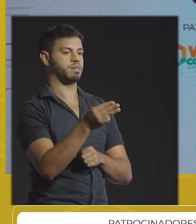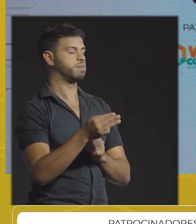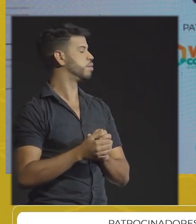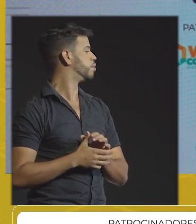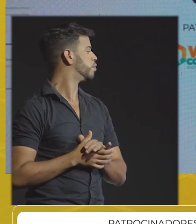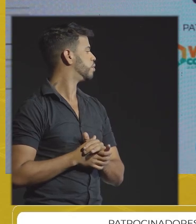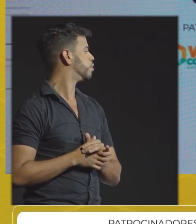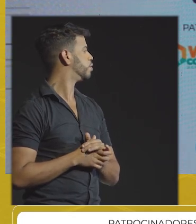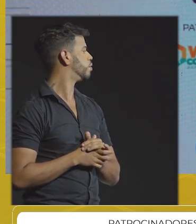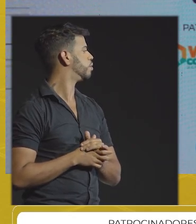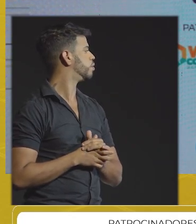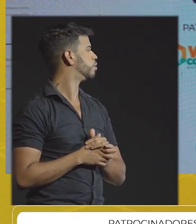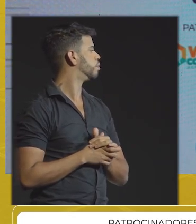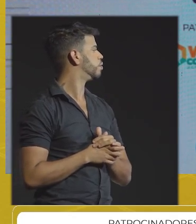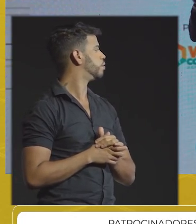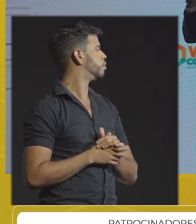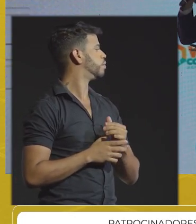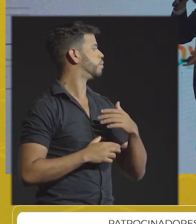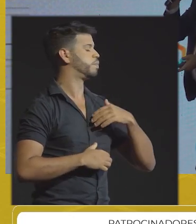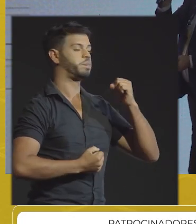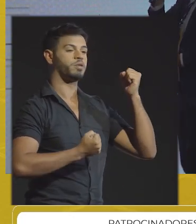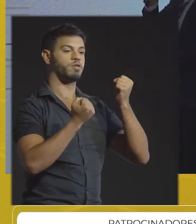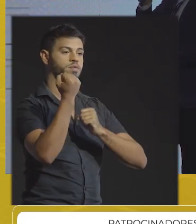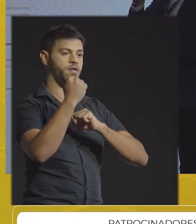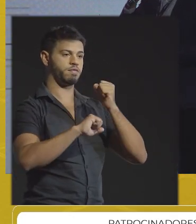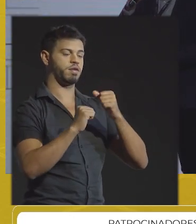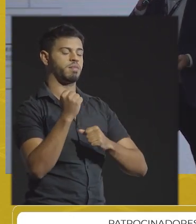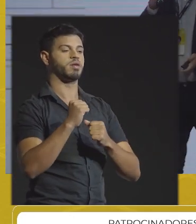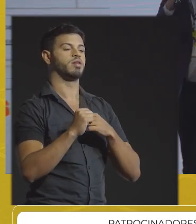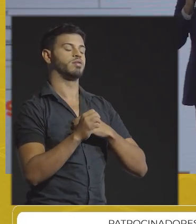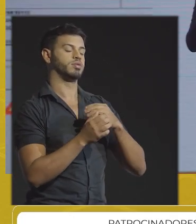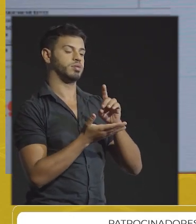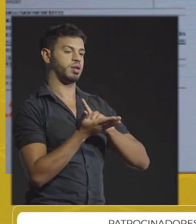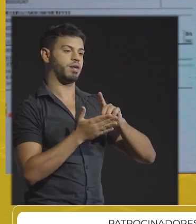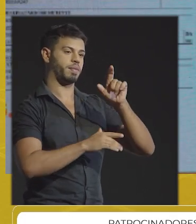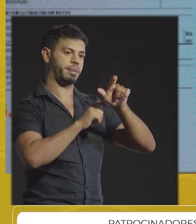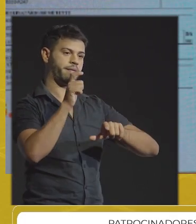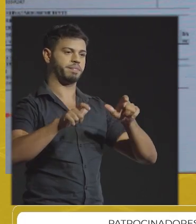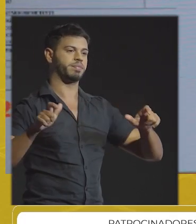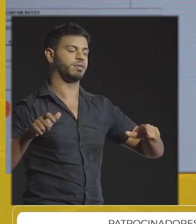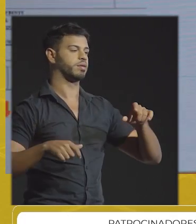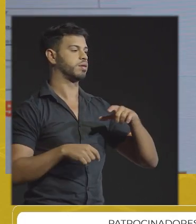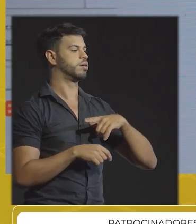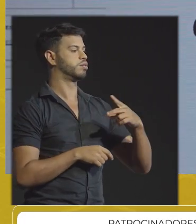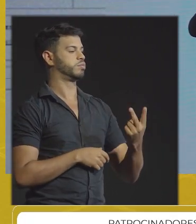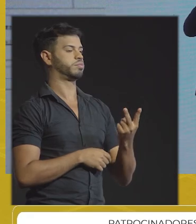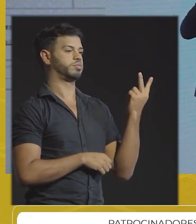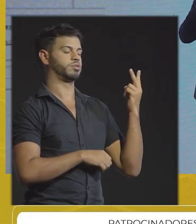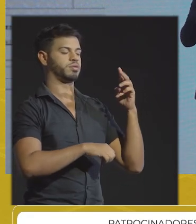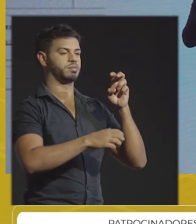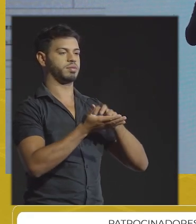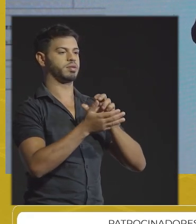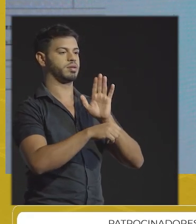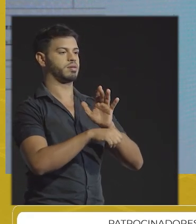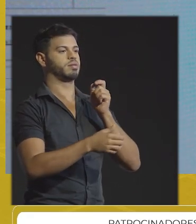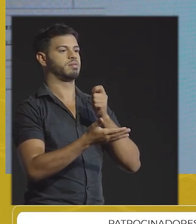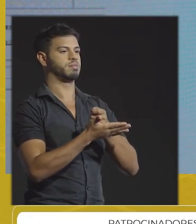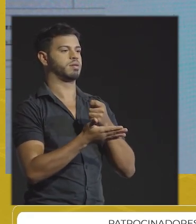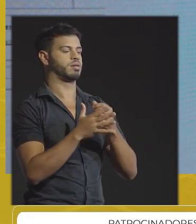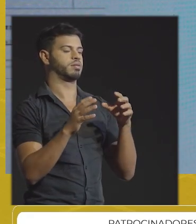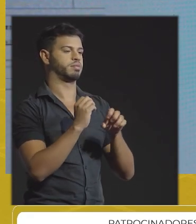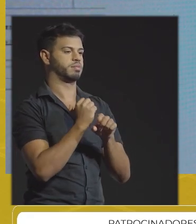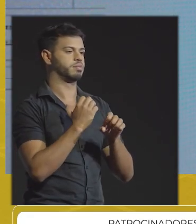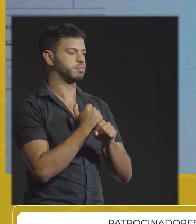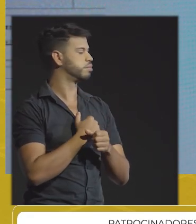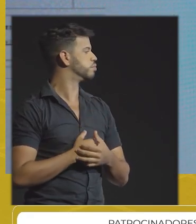6300 uma fábrica um CD com mais de 200 pessoas dois turnos pagando R 6.300 de conta